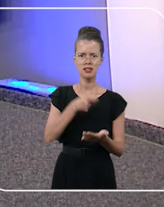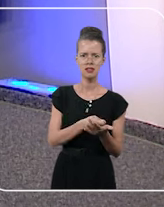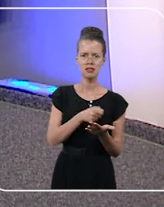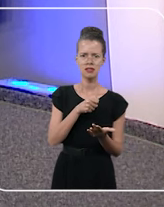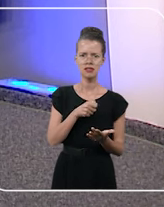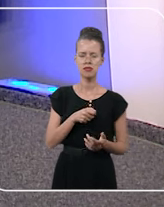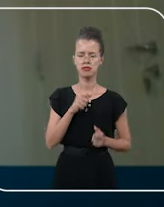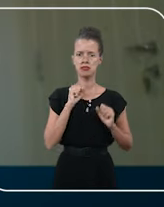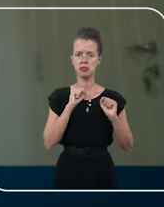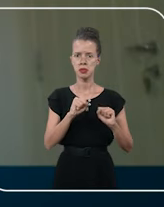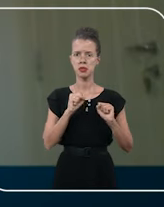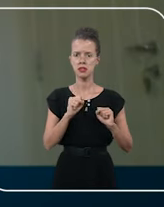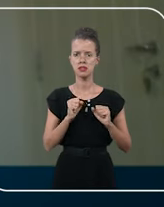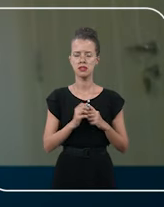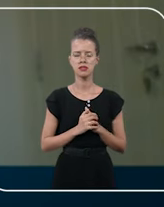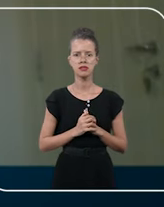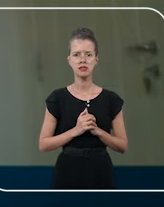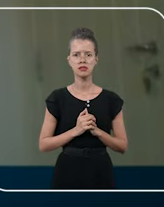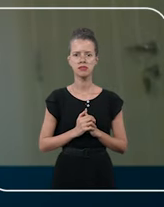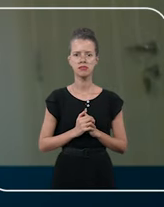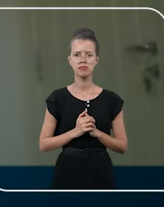paciente?